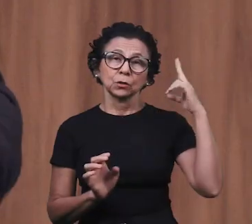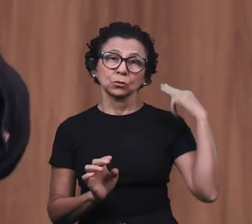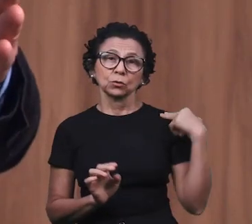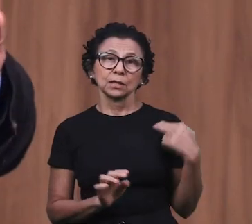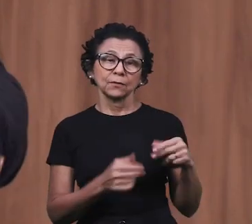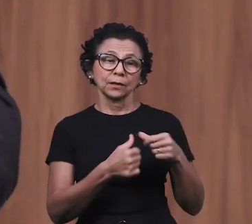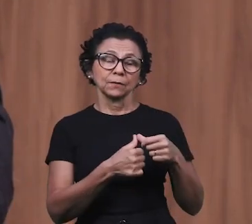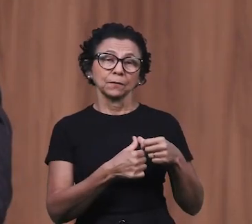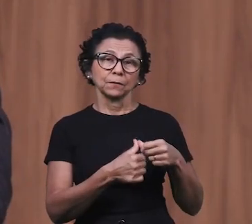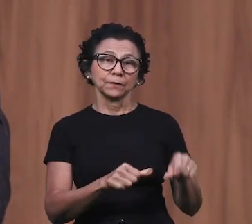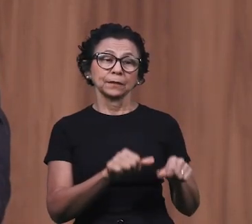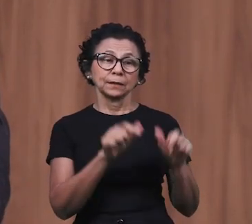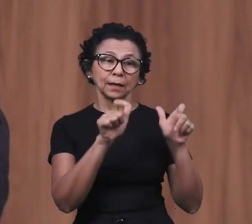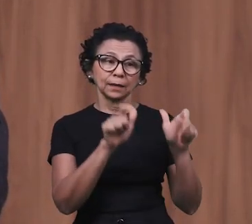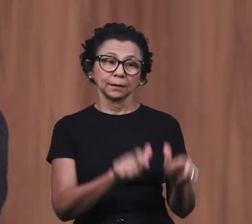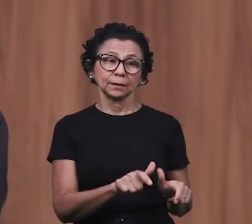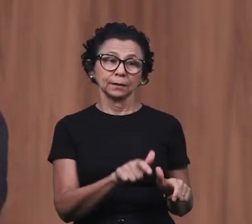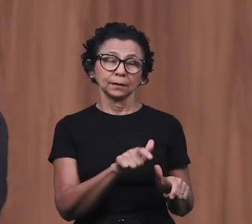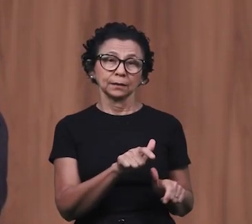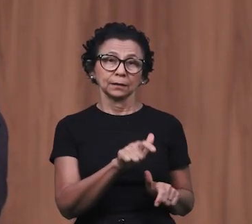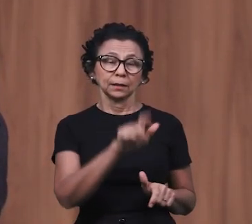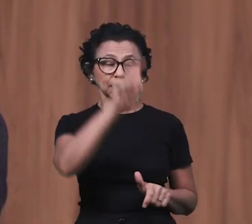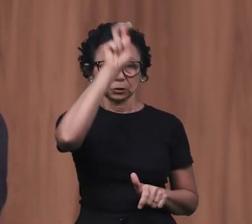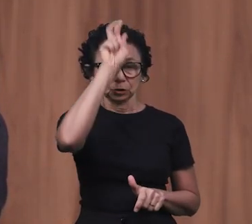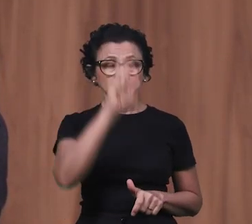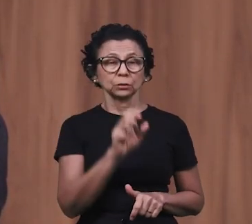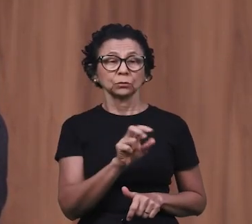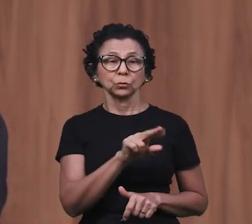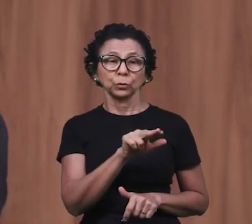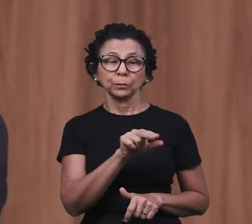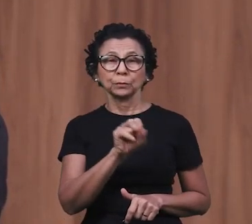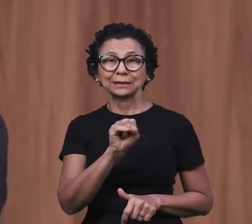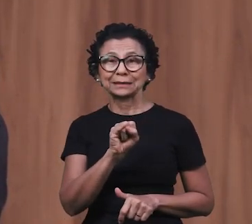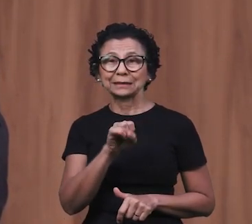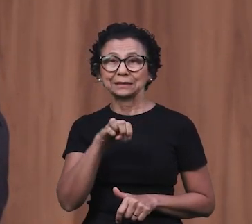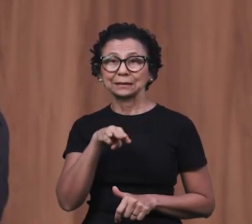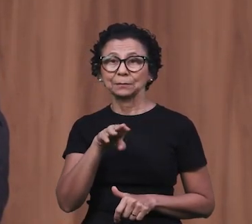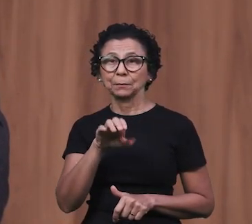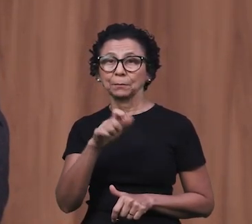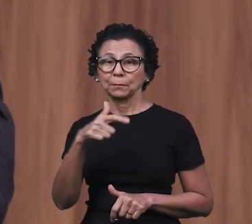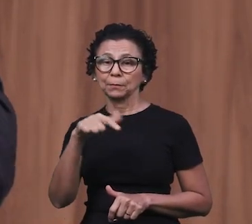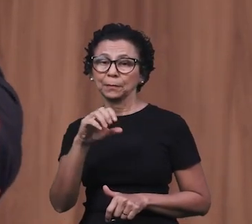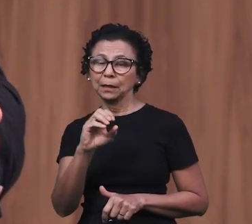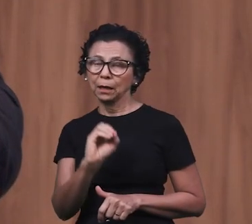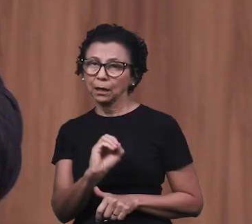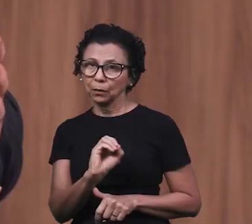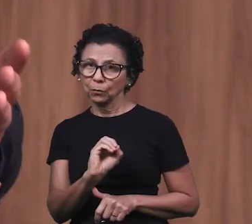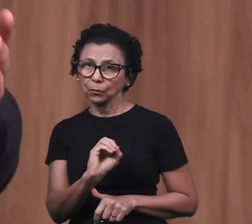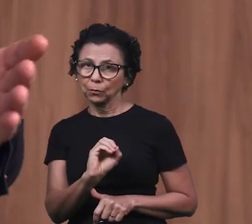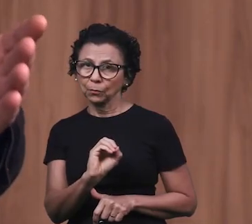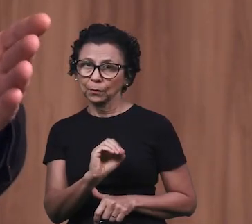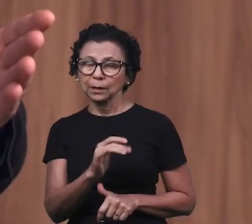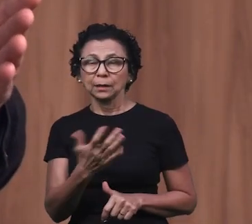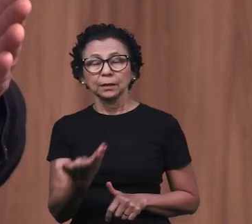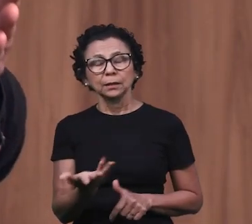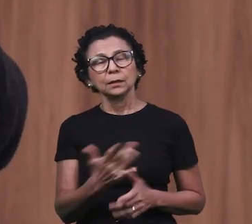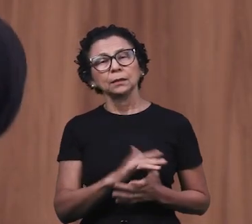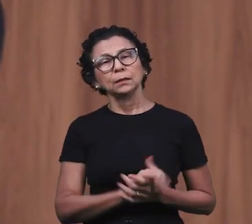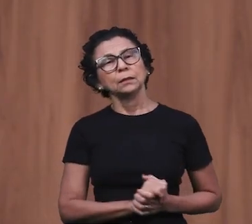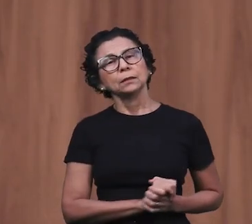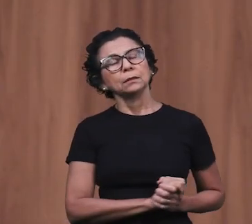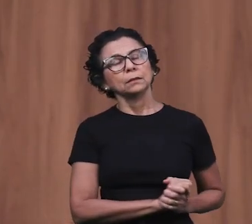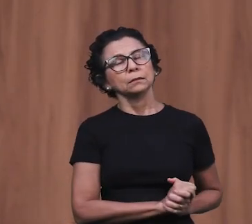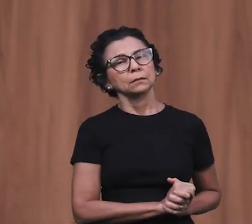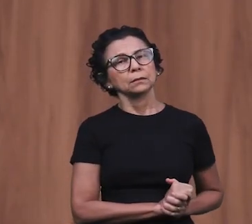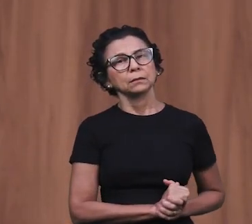colocamos no primeiro momento, quando ele segura Simeão, né? Nós falamos que foi uma estratégia, porque quando